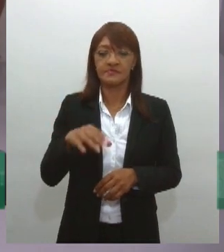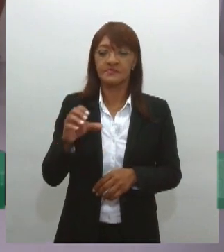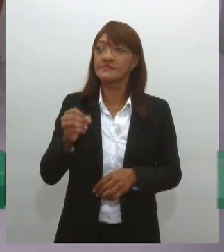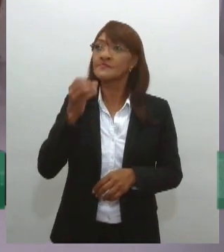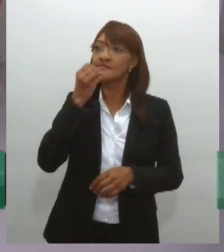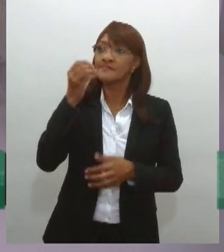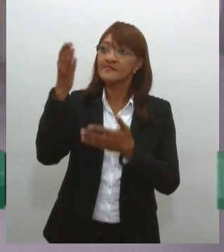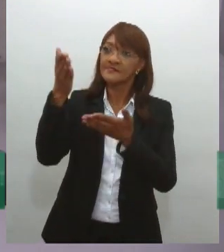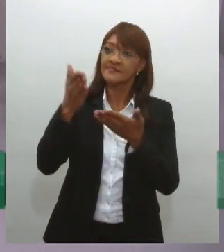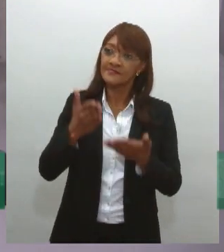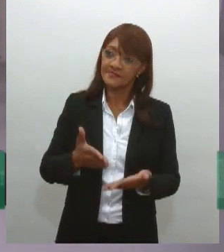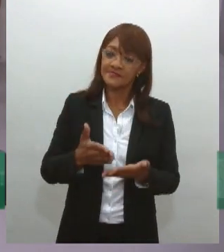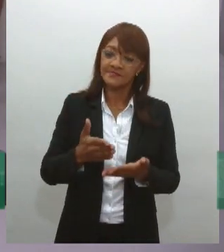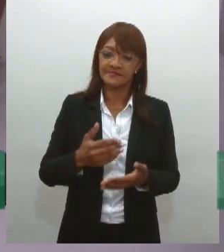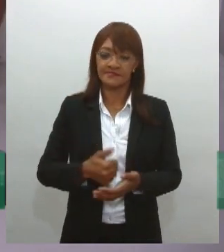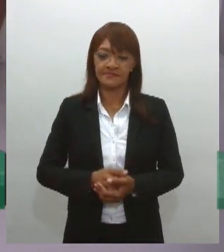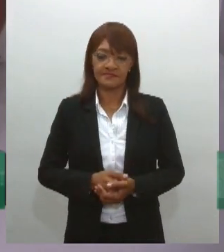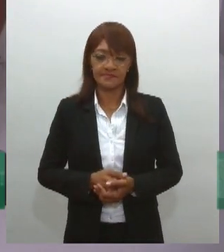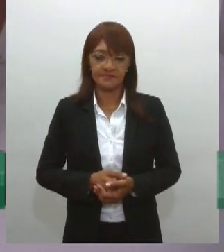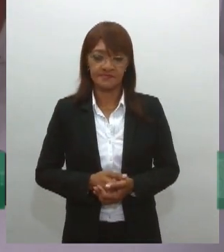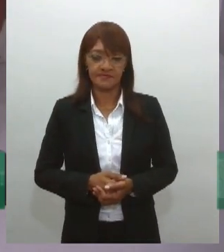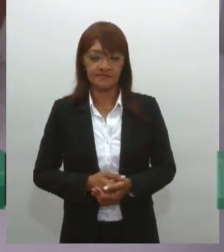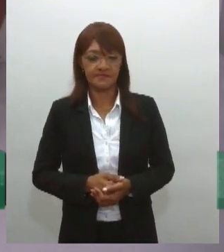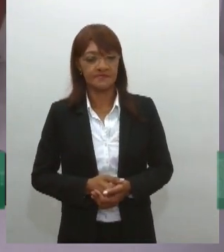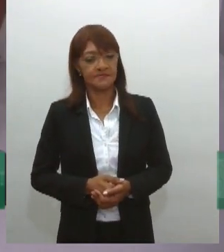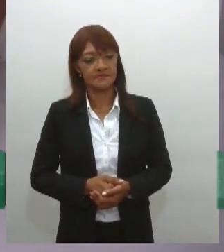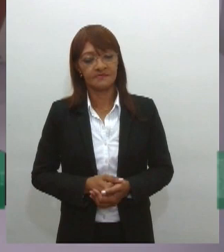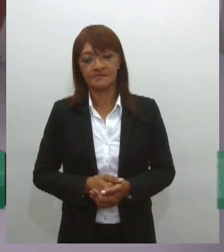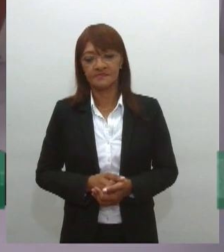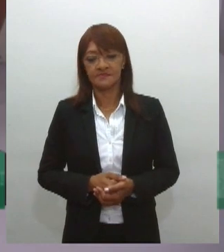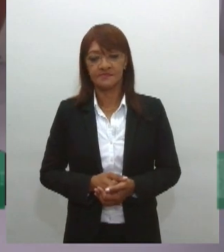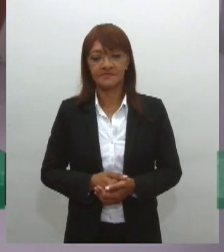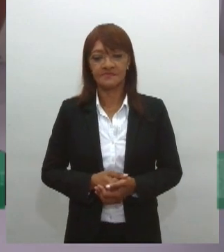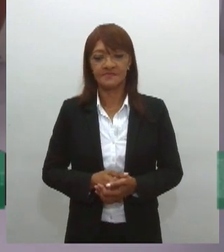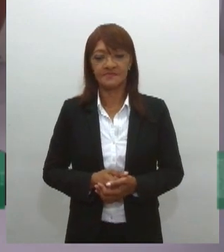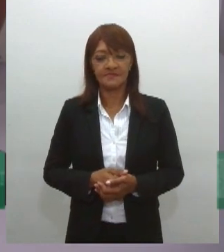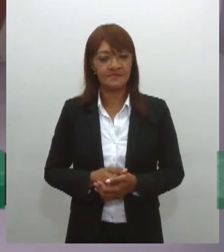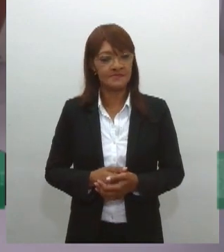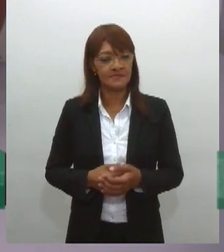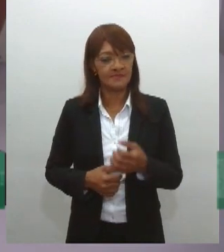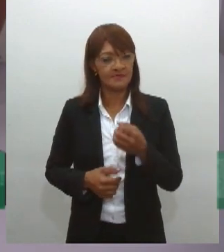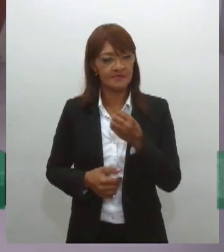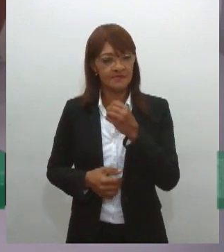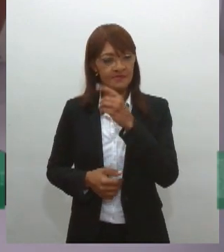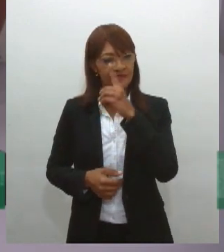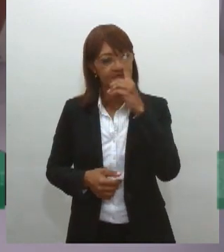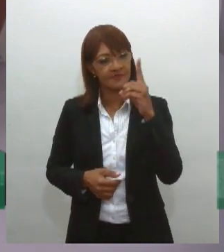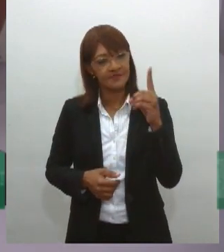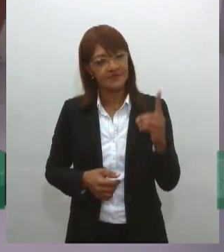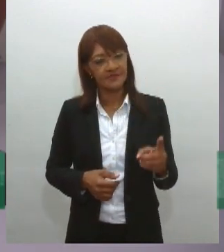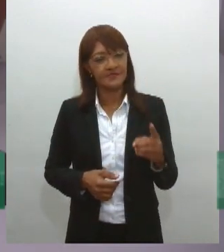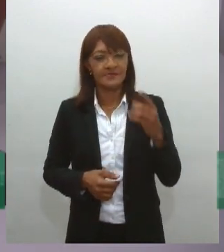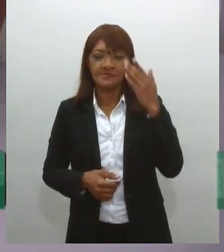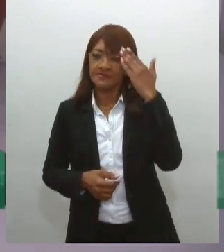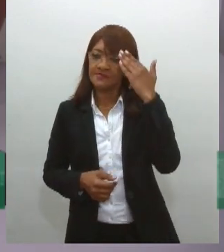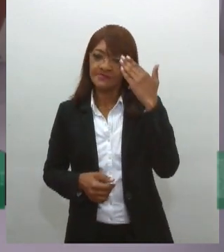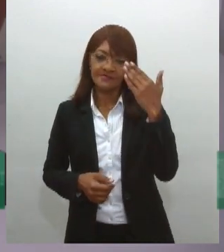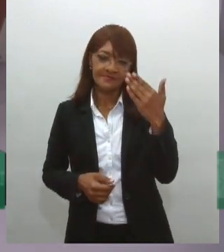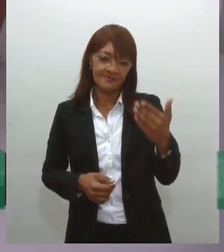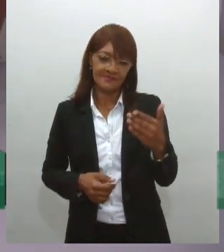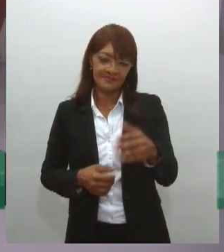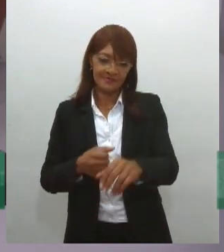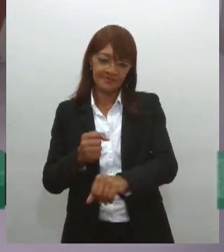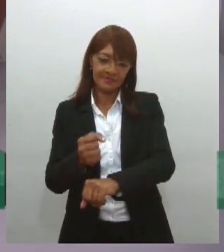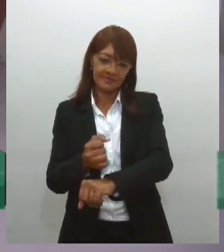em Pauta. Aline, bom dia, muito obrigada, Eu me emocionei aí com o relato do